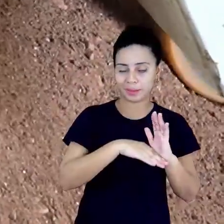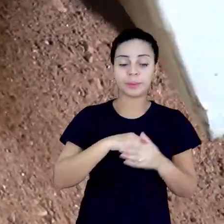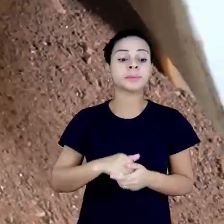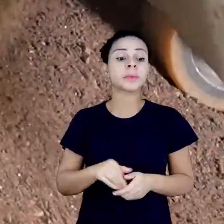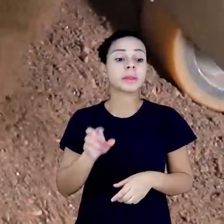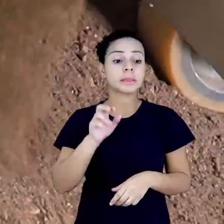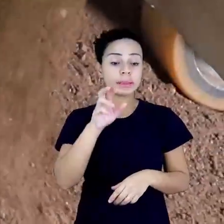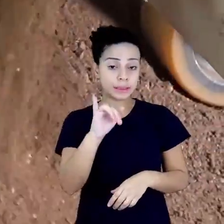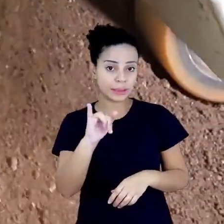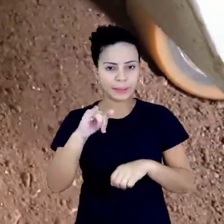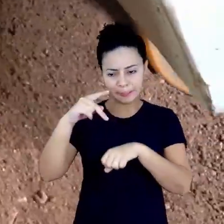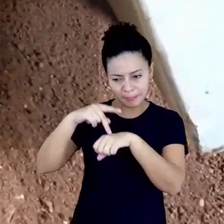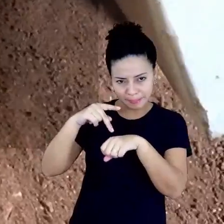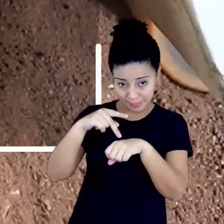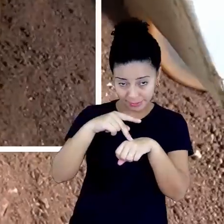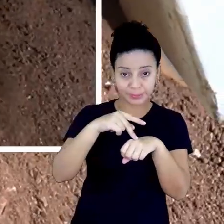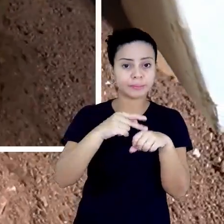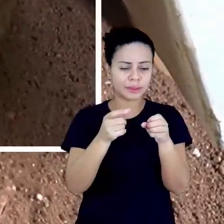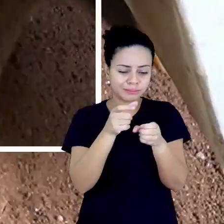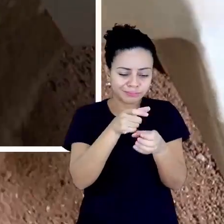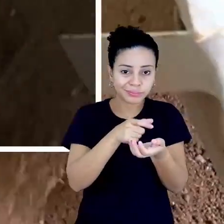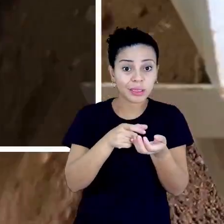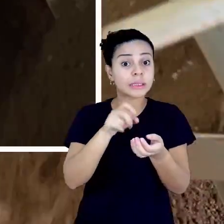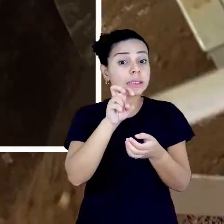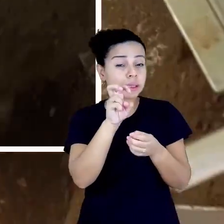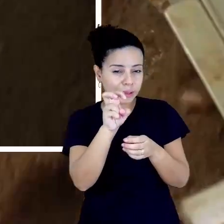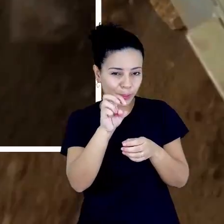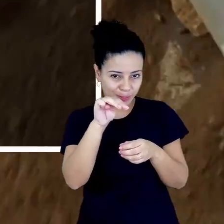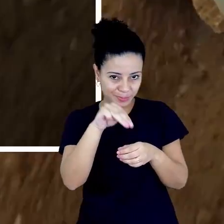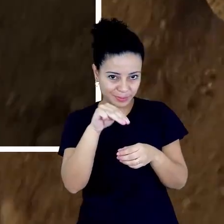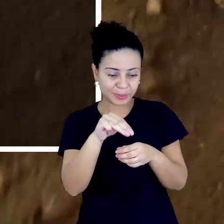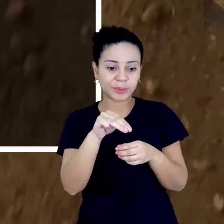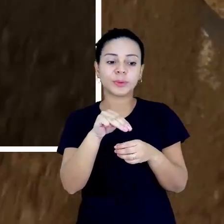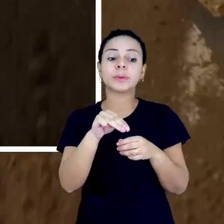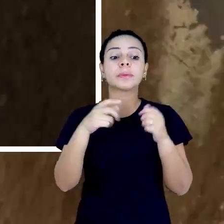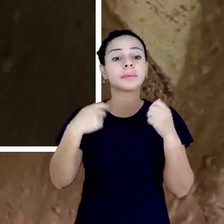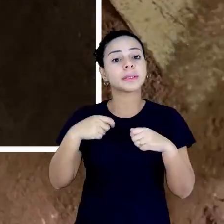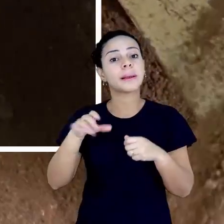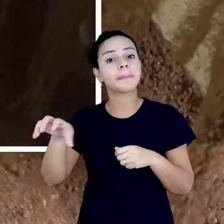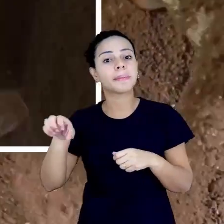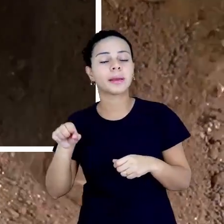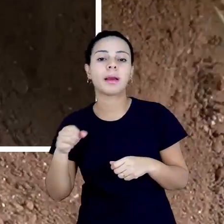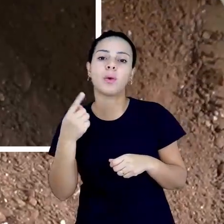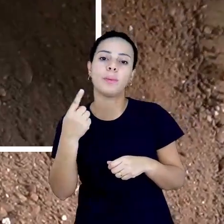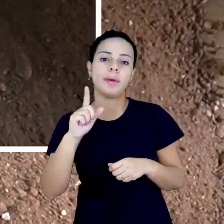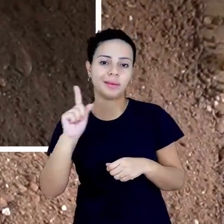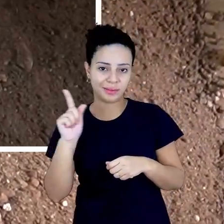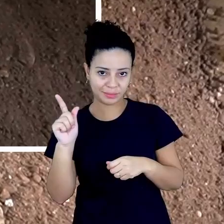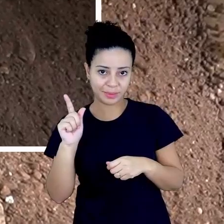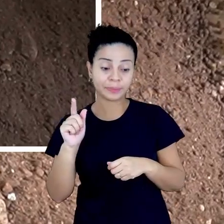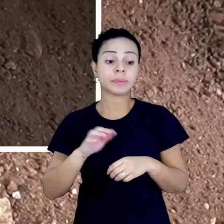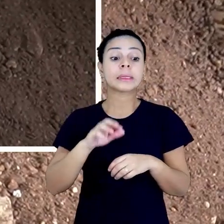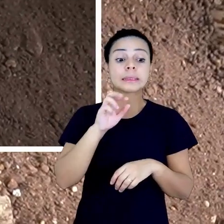premissas. Caso os grãos do solo sejam menores do que 5 mm, toma-se no mínimo 1 kg de material para